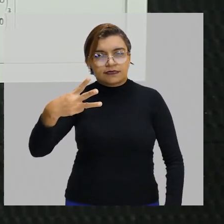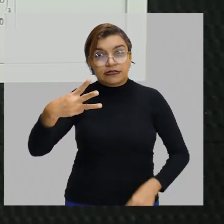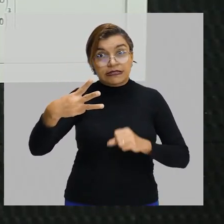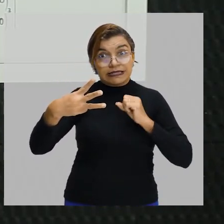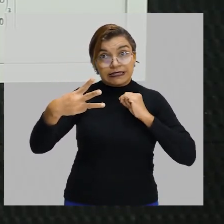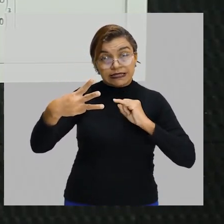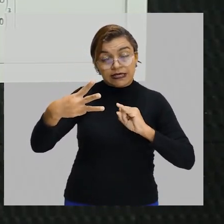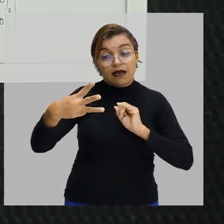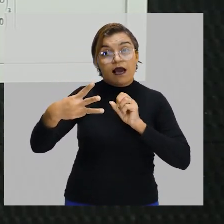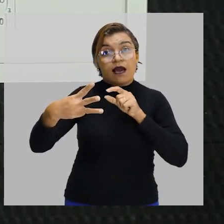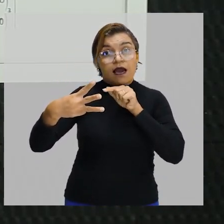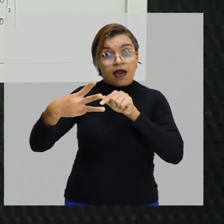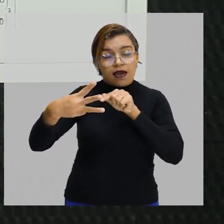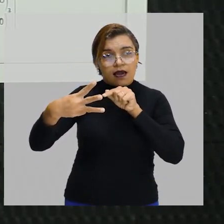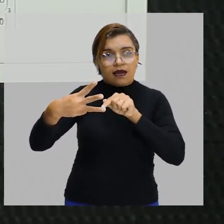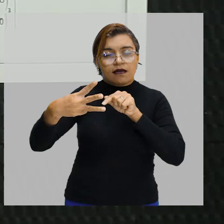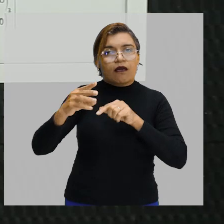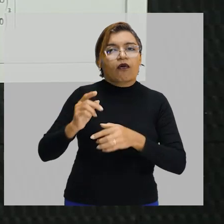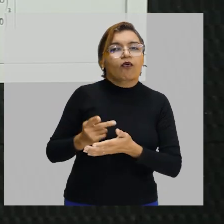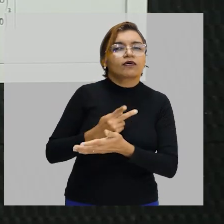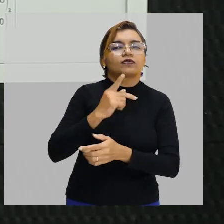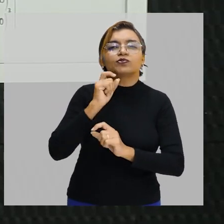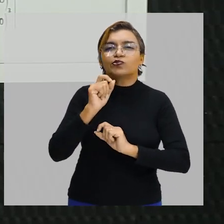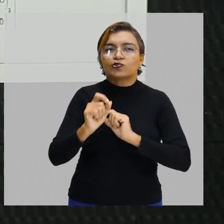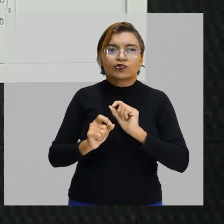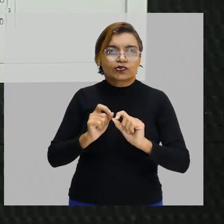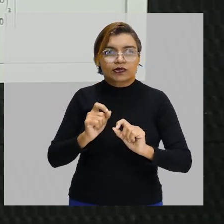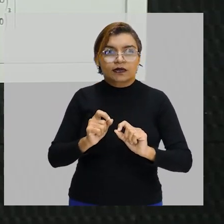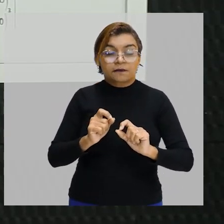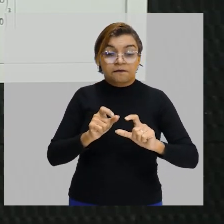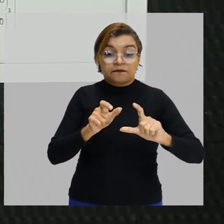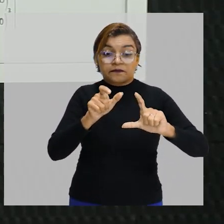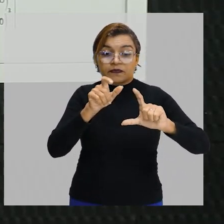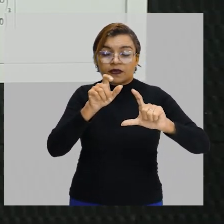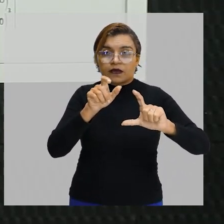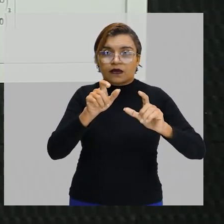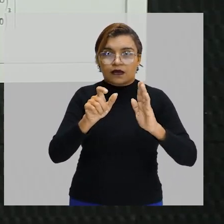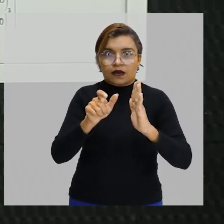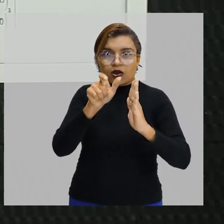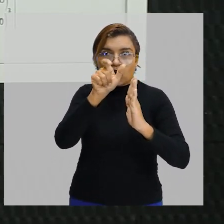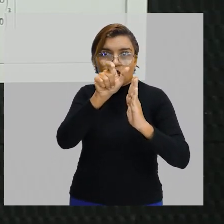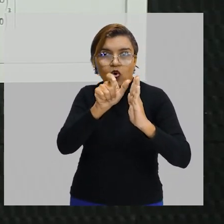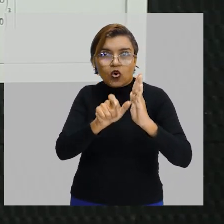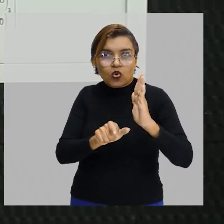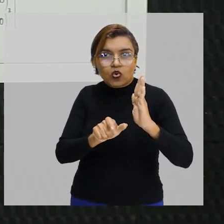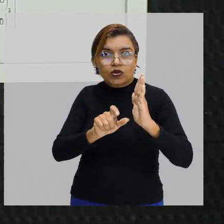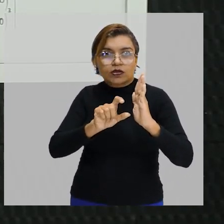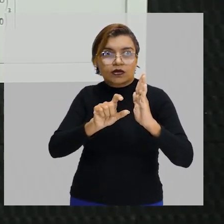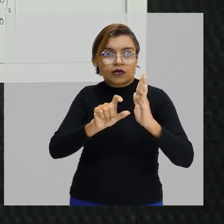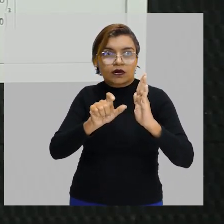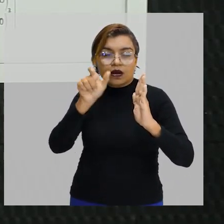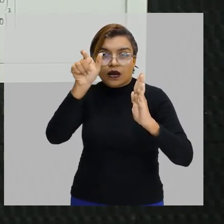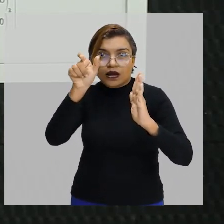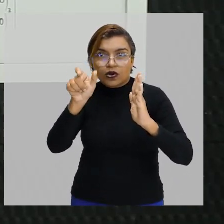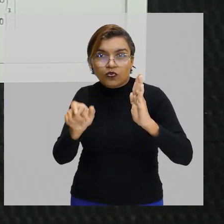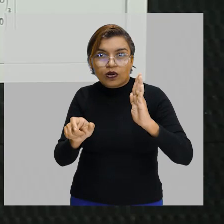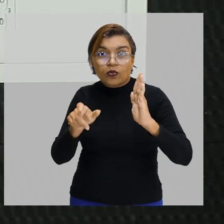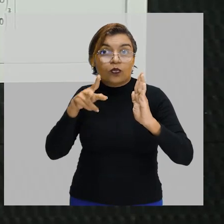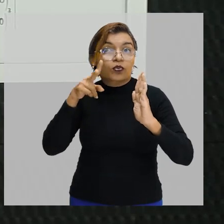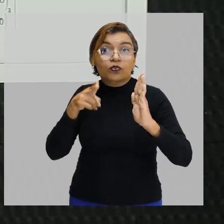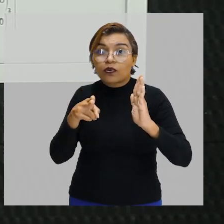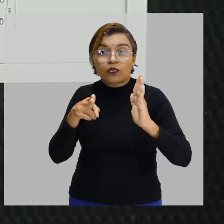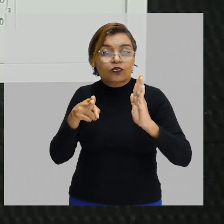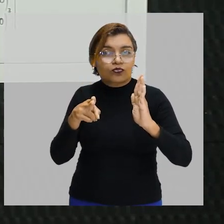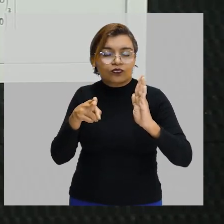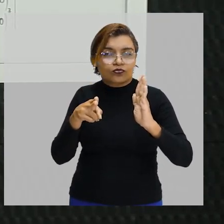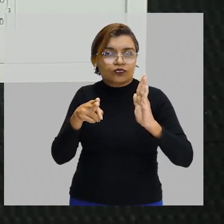vai acontecer? Vai acontecer que essa coluna aqui, ó, vai ser igual a essa coluna aqui. Ora,